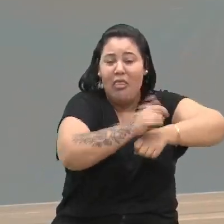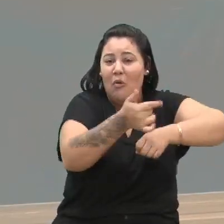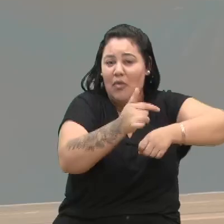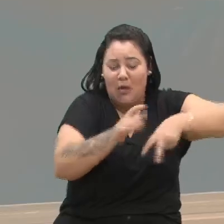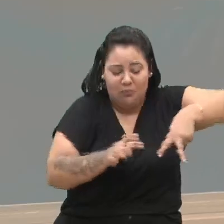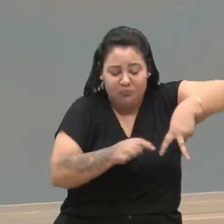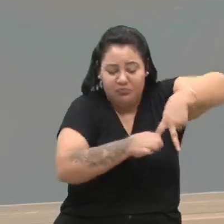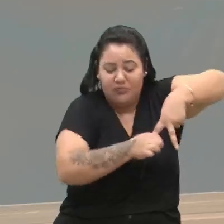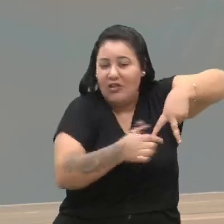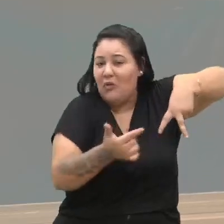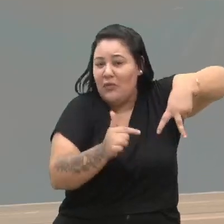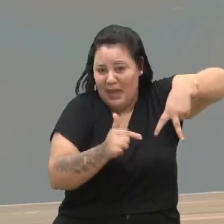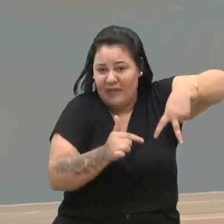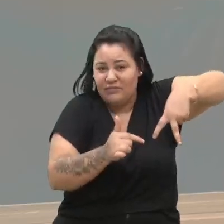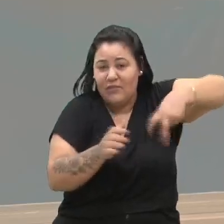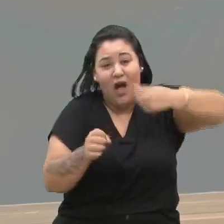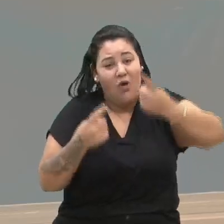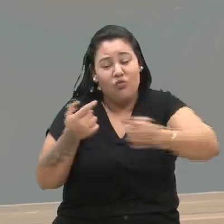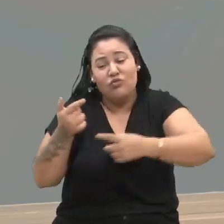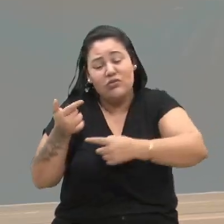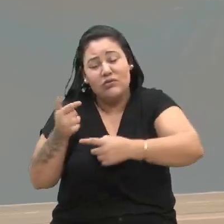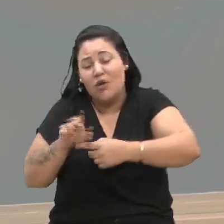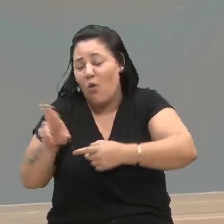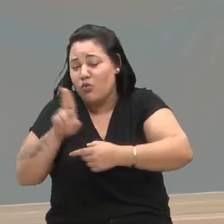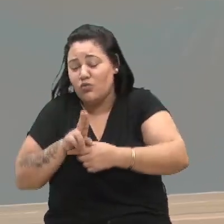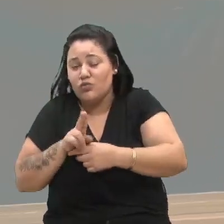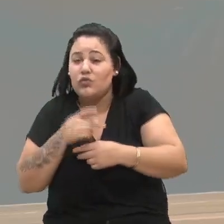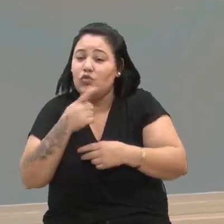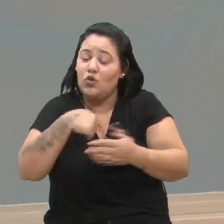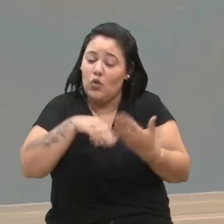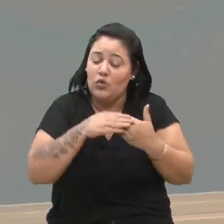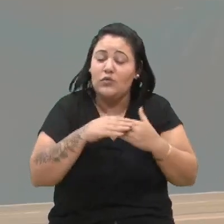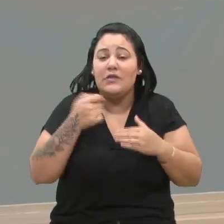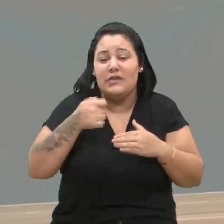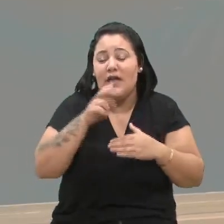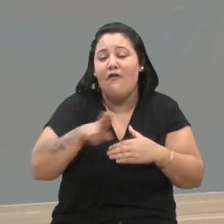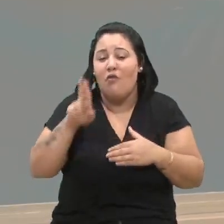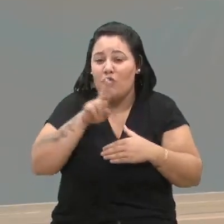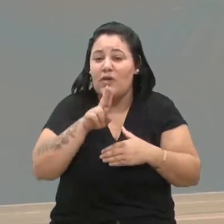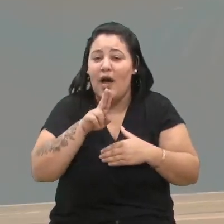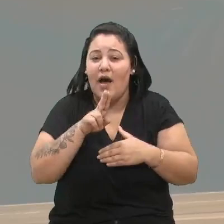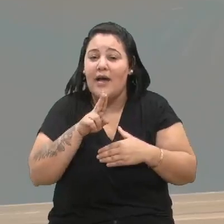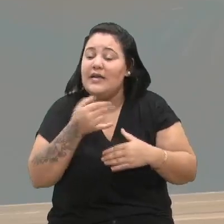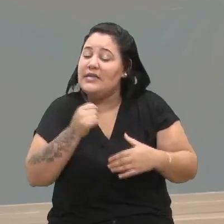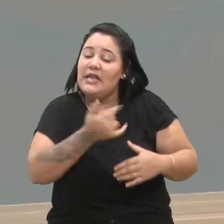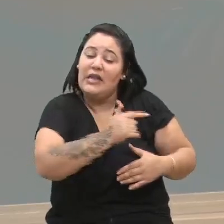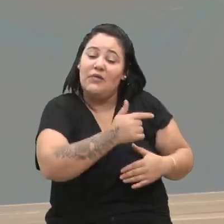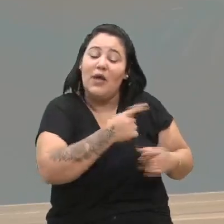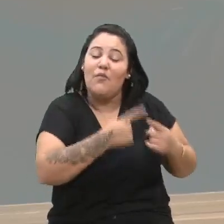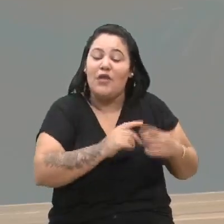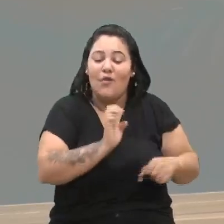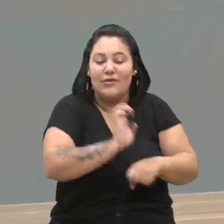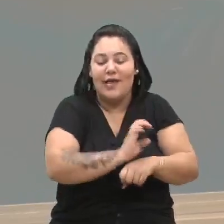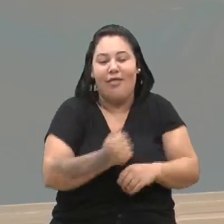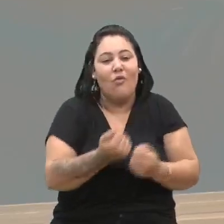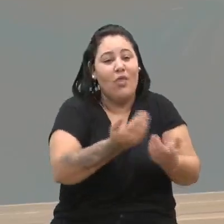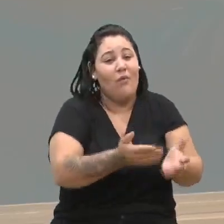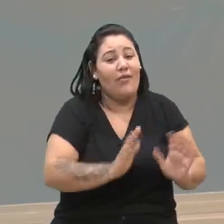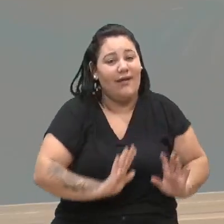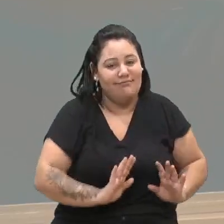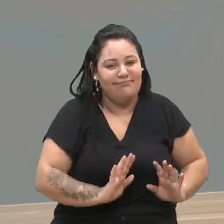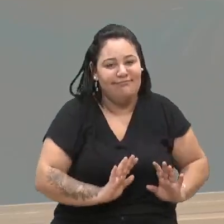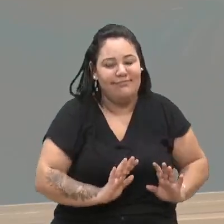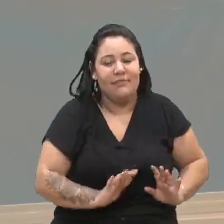deveriam cumprir com tornozeleira. Quem não cumpre com tornozeleira é porque o estado não consegue fornecer.